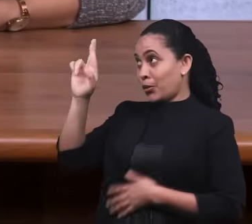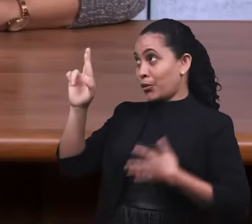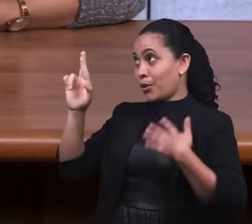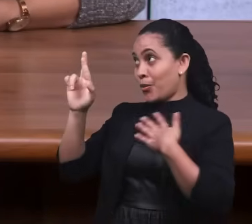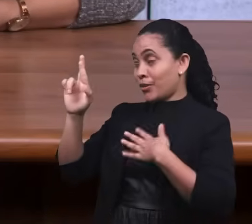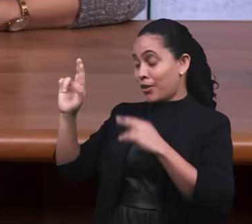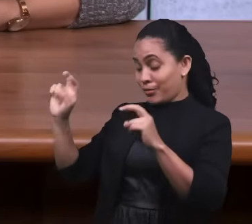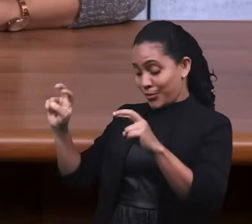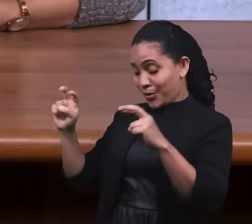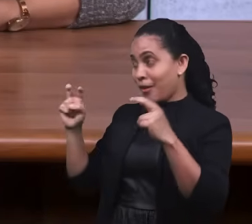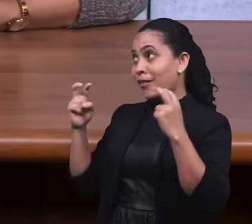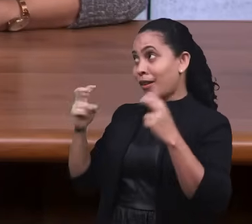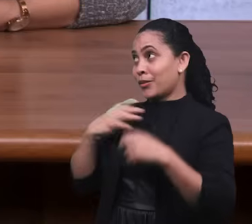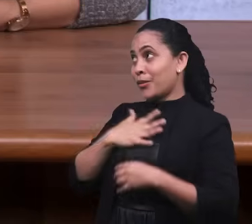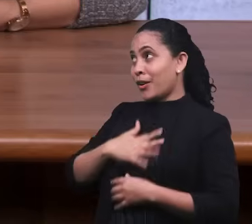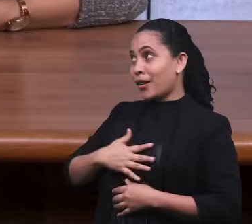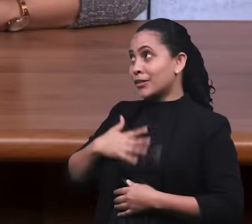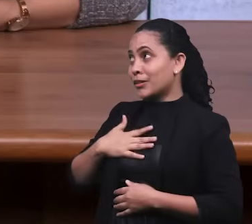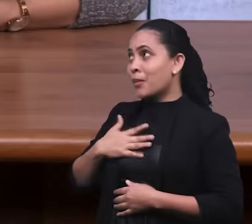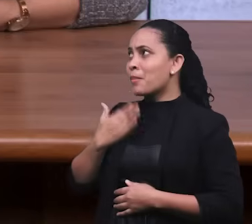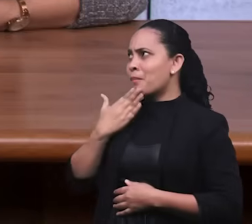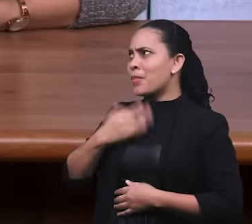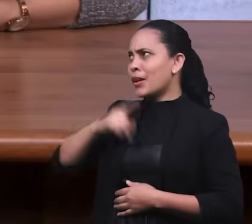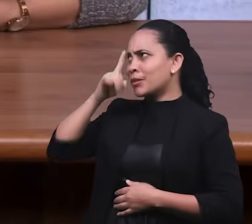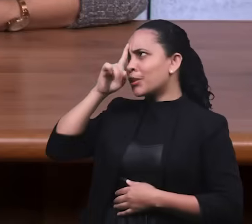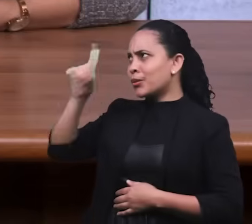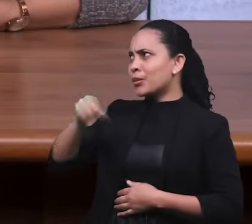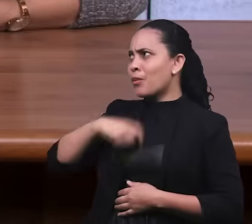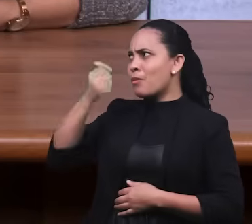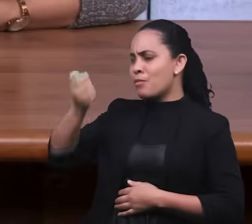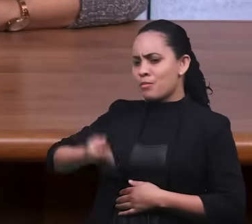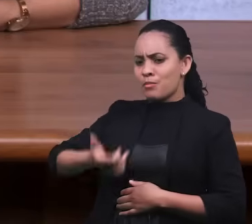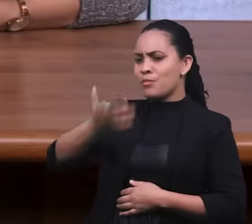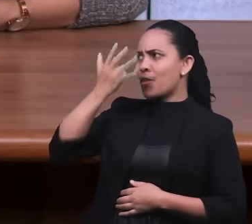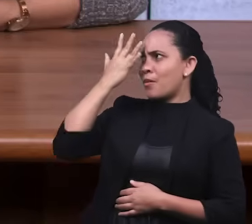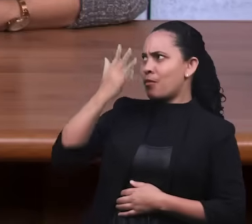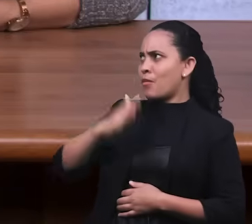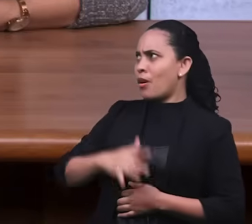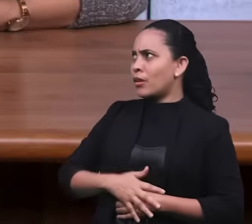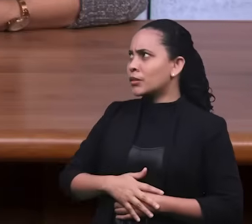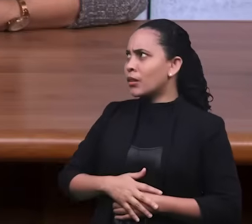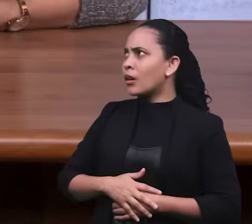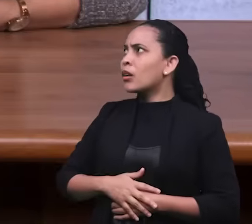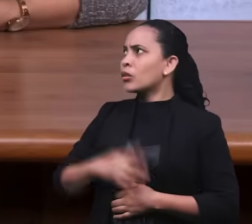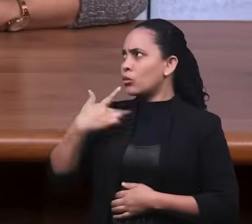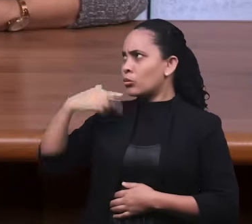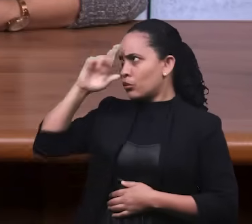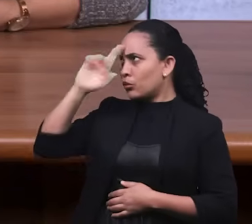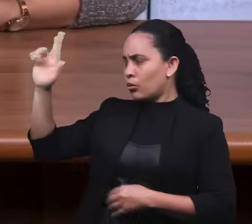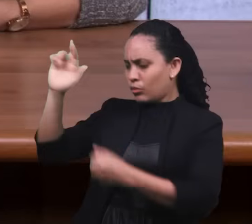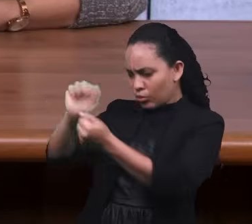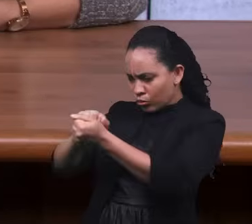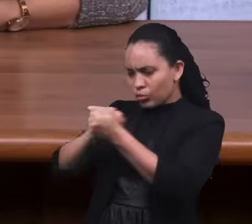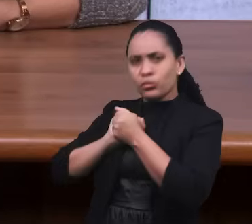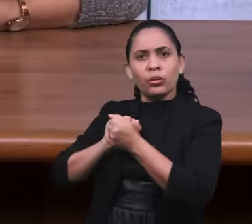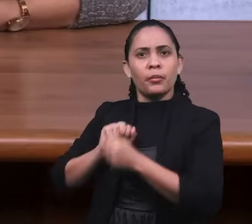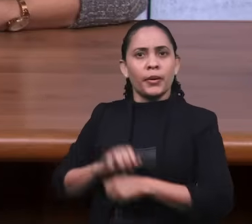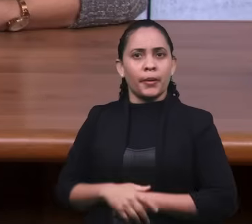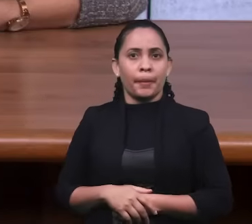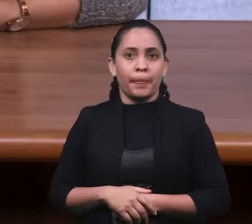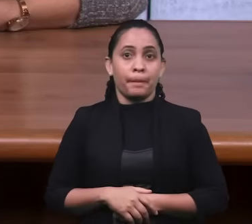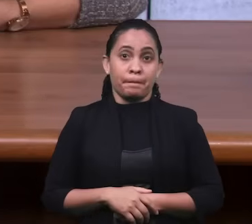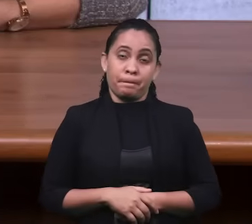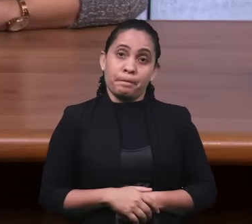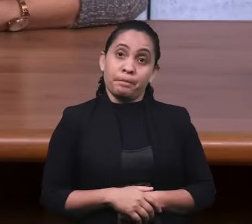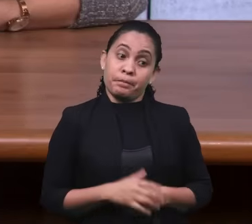teus olhos, dá-me um sinal de que és o que comigo falas.